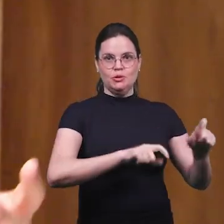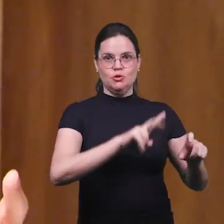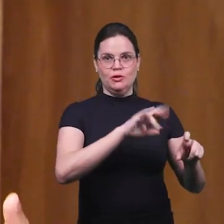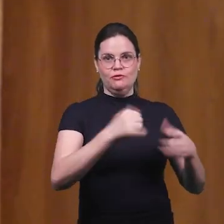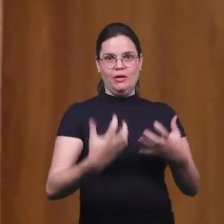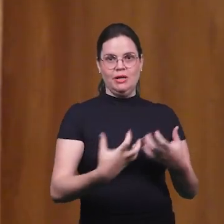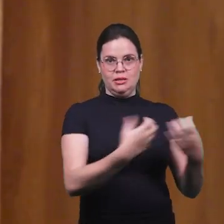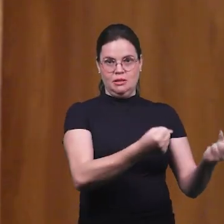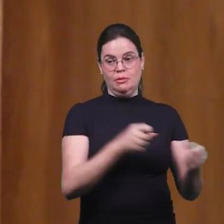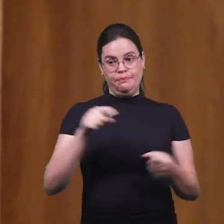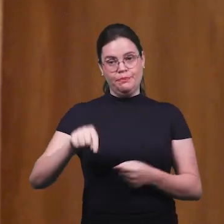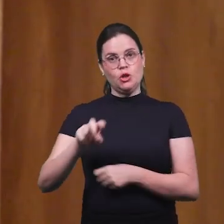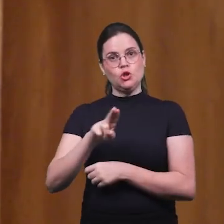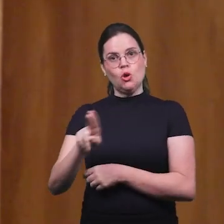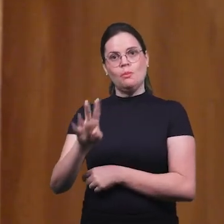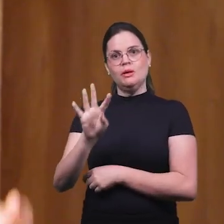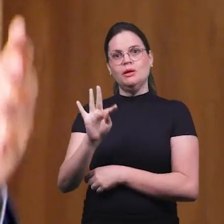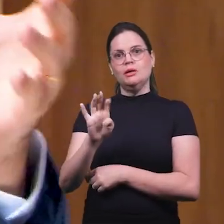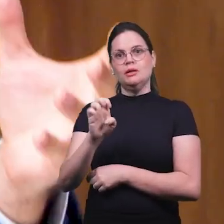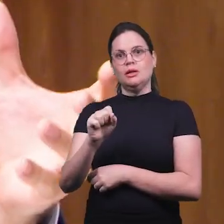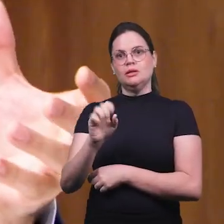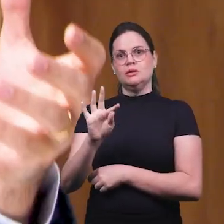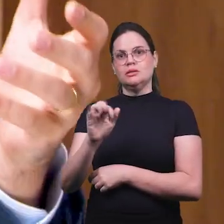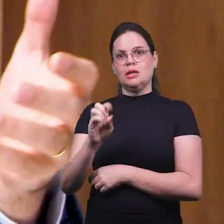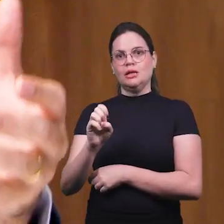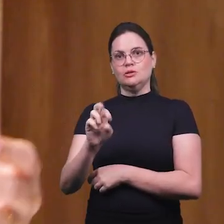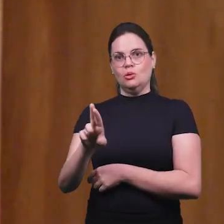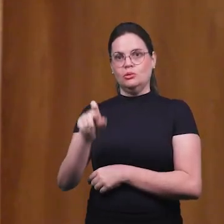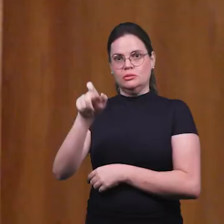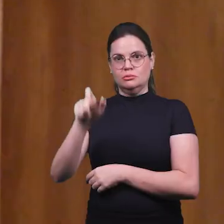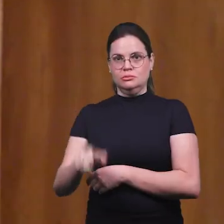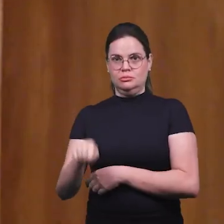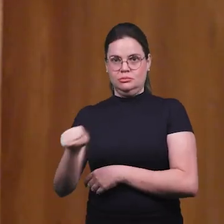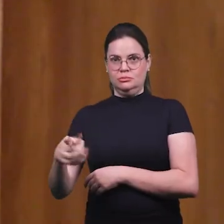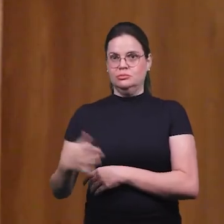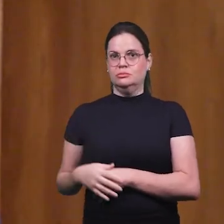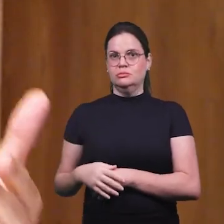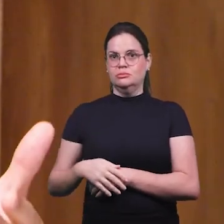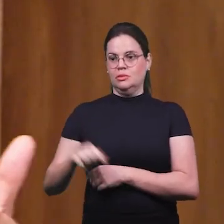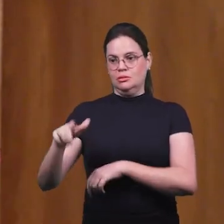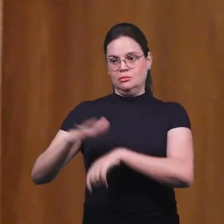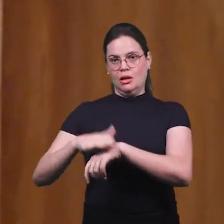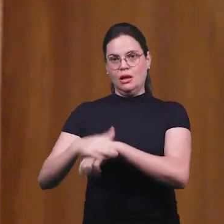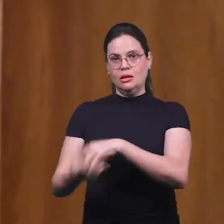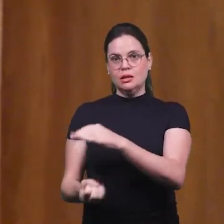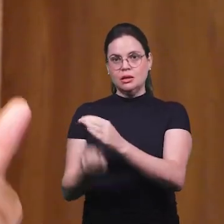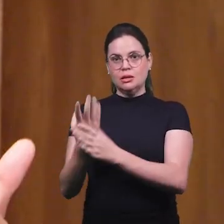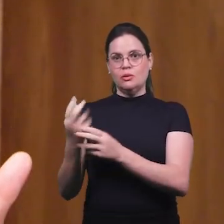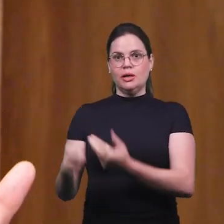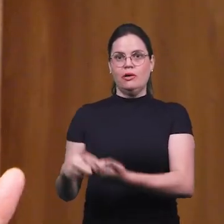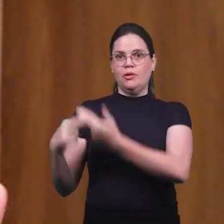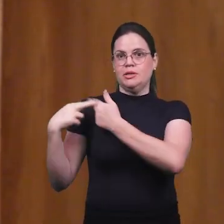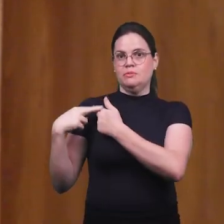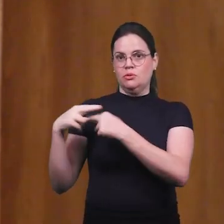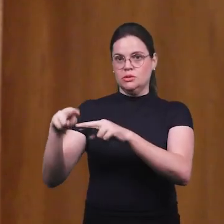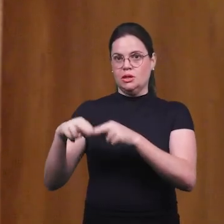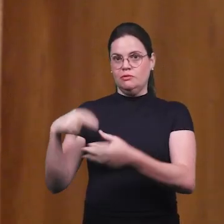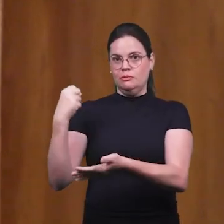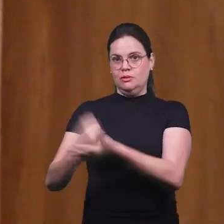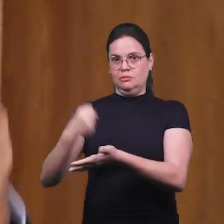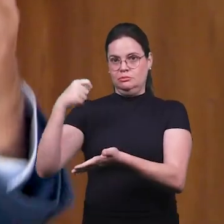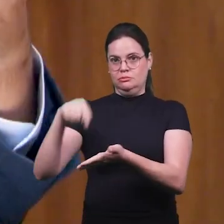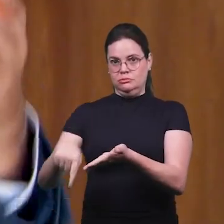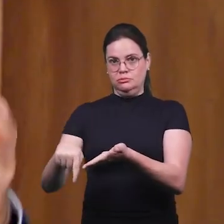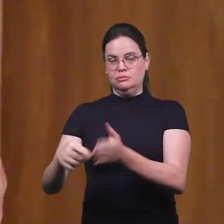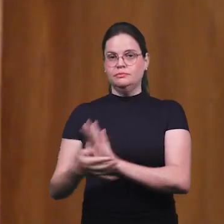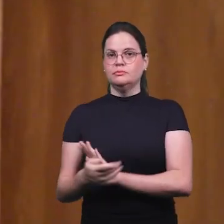vai ser confeccionado um testamento, e aí eu tenho já uma primeira figura, que é do autor da herança, aquele que está transmitindo a herança. Ele